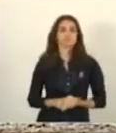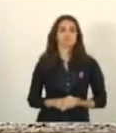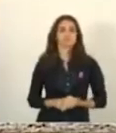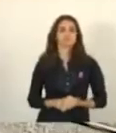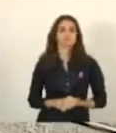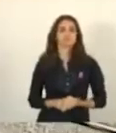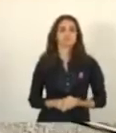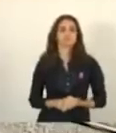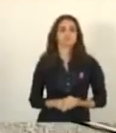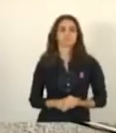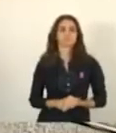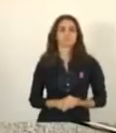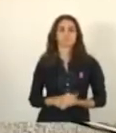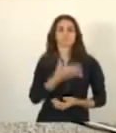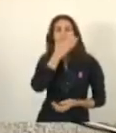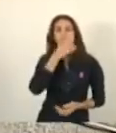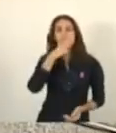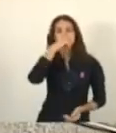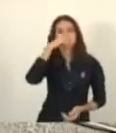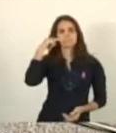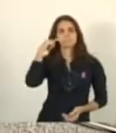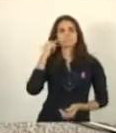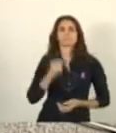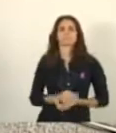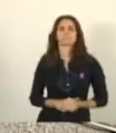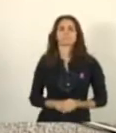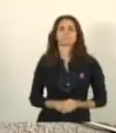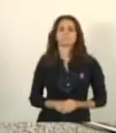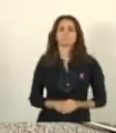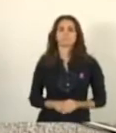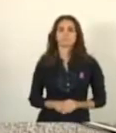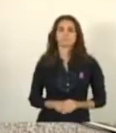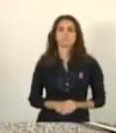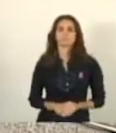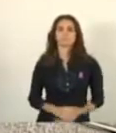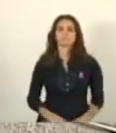deputado Eco. Com a palavra, deputado capitão Assunção.